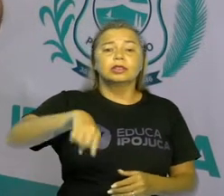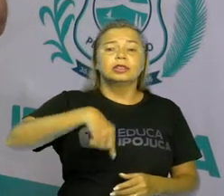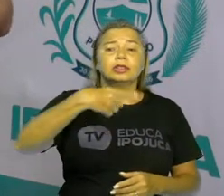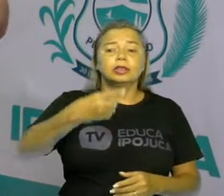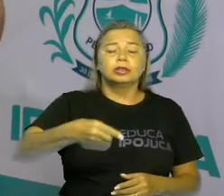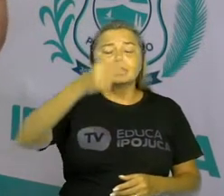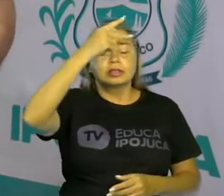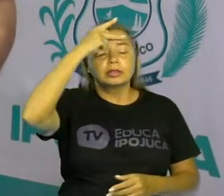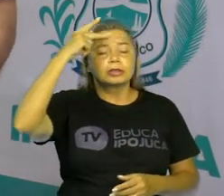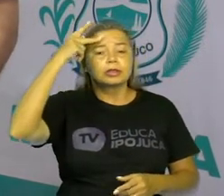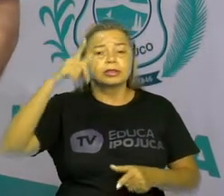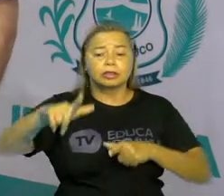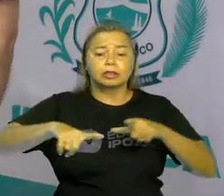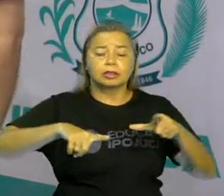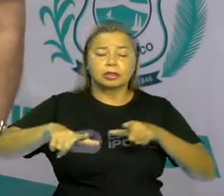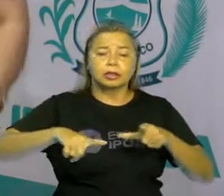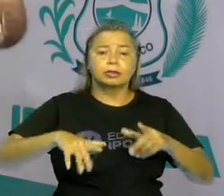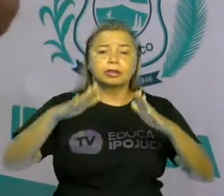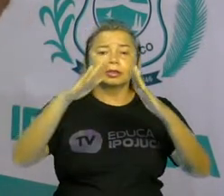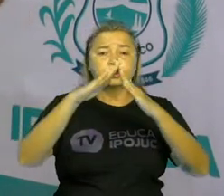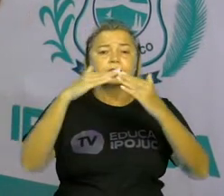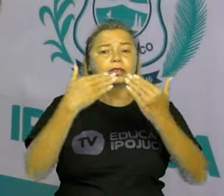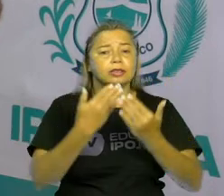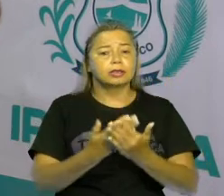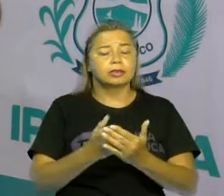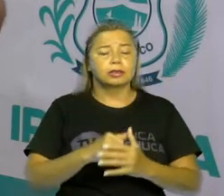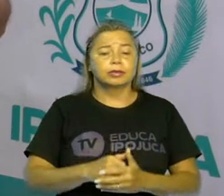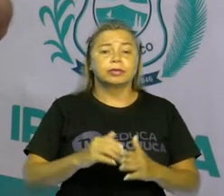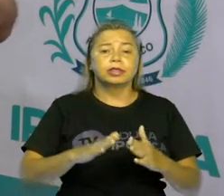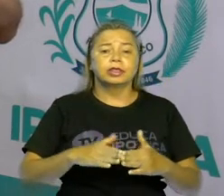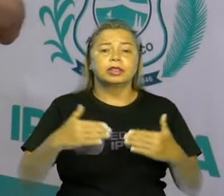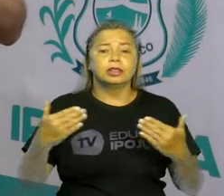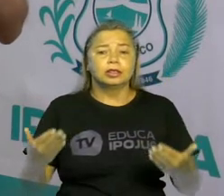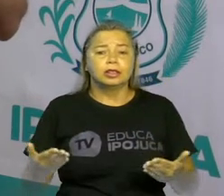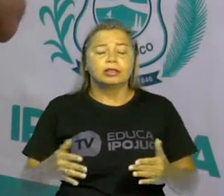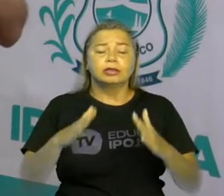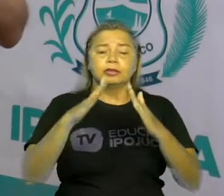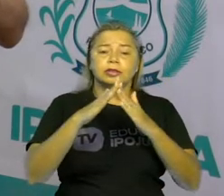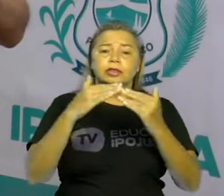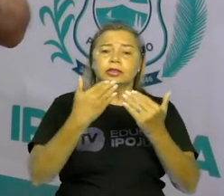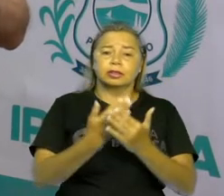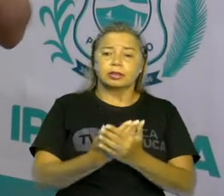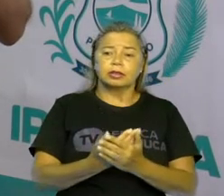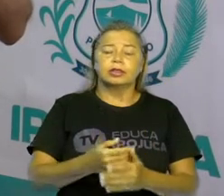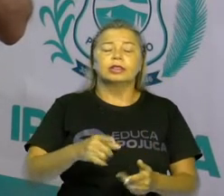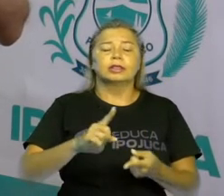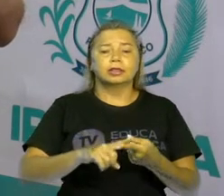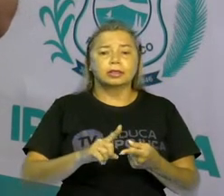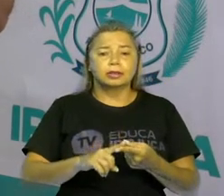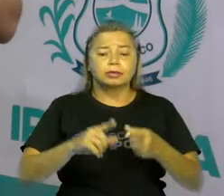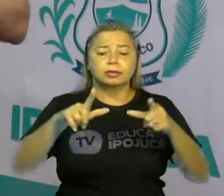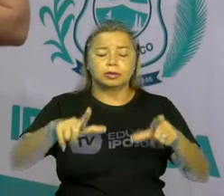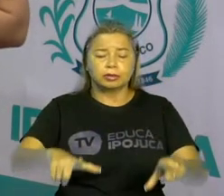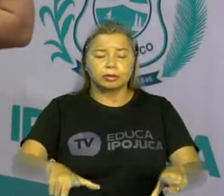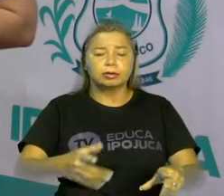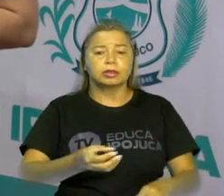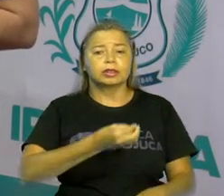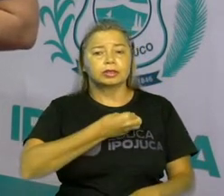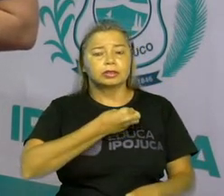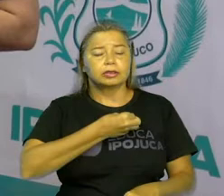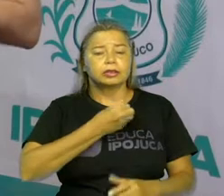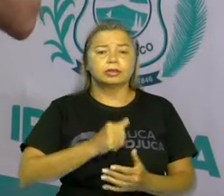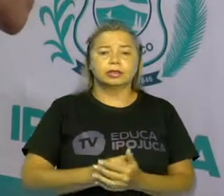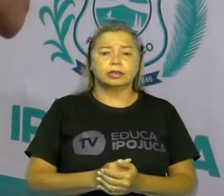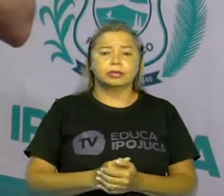também é um espaço de vivência. Na sua casa, na sua moradia, também é um espaço